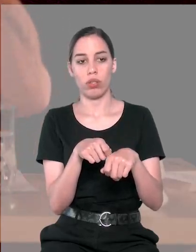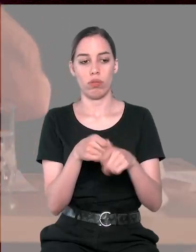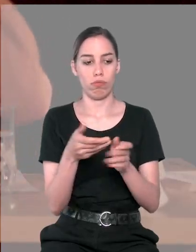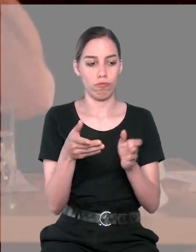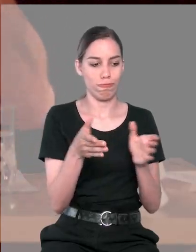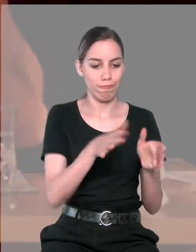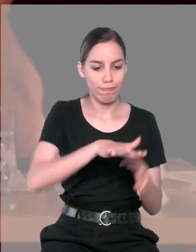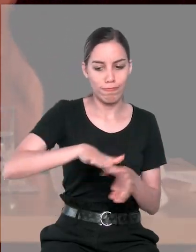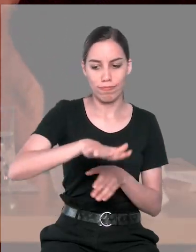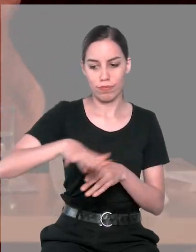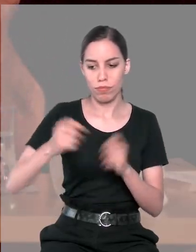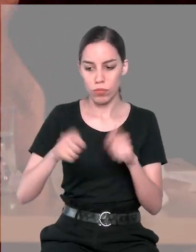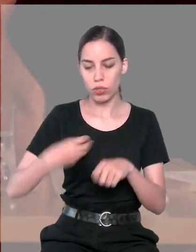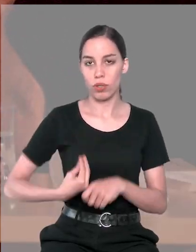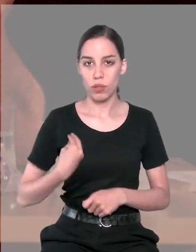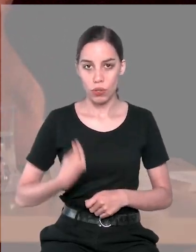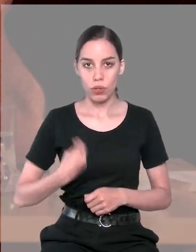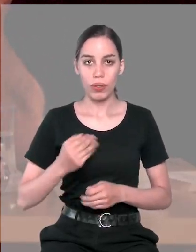que podem estar em funcionamento.